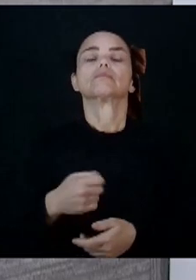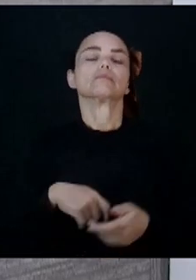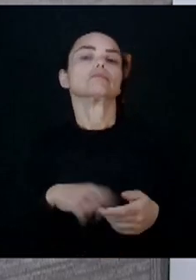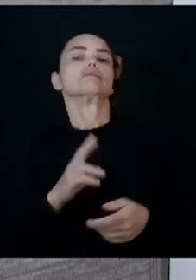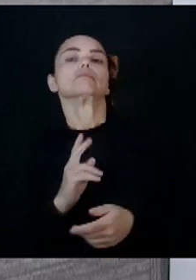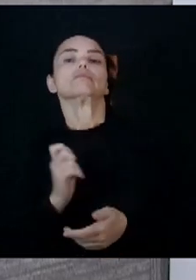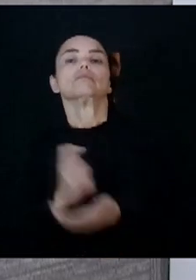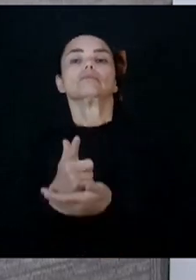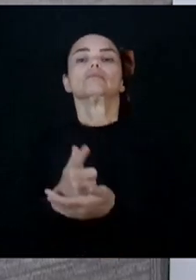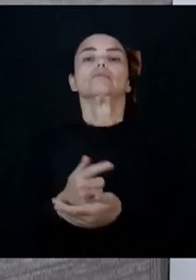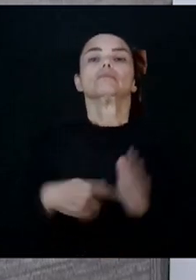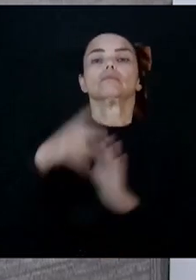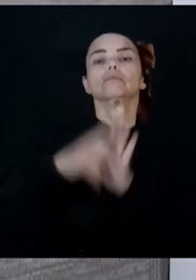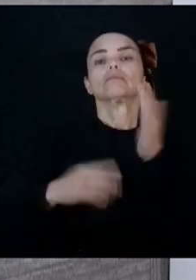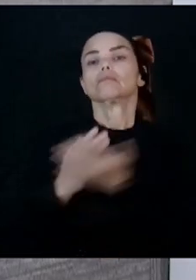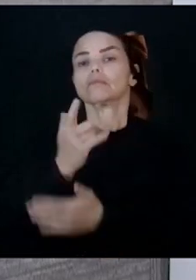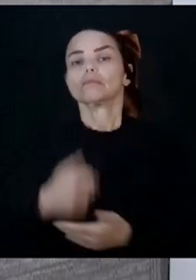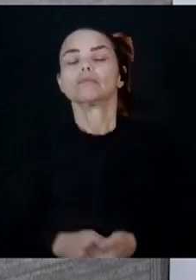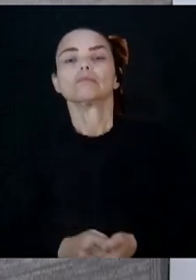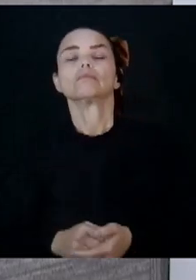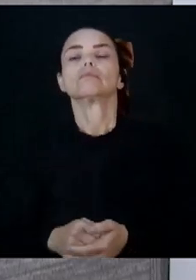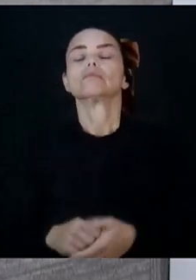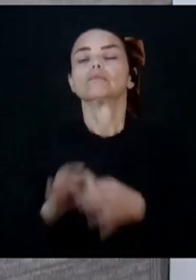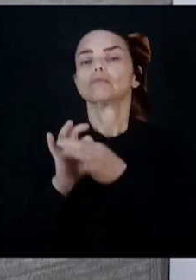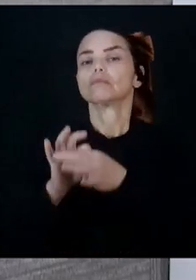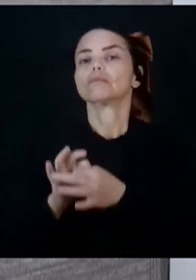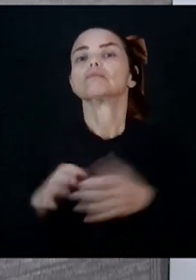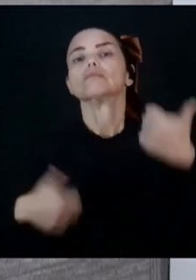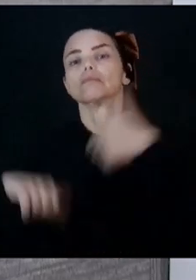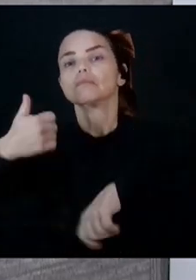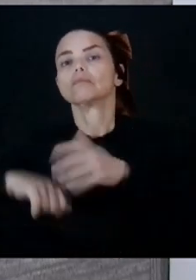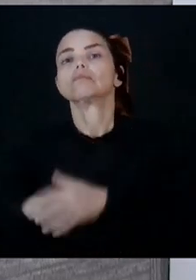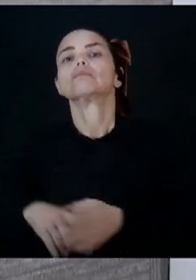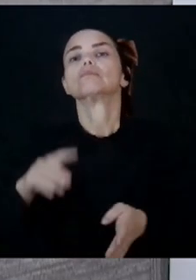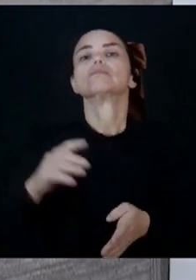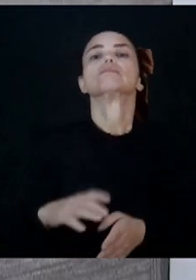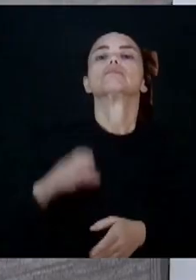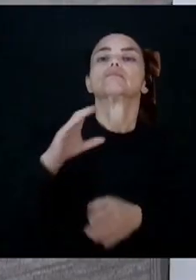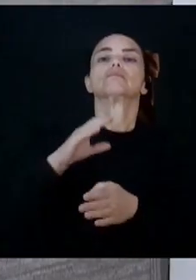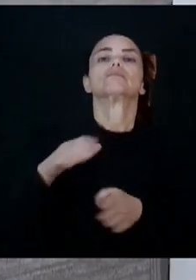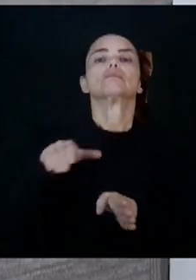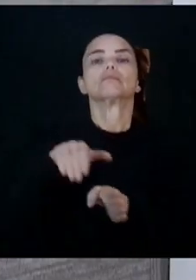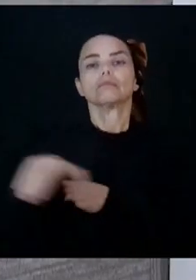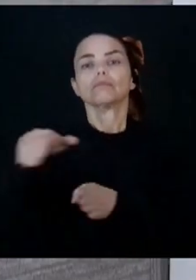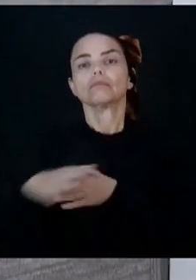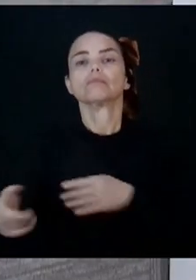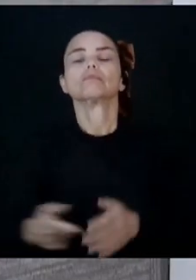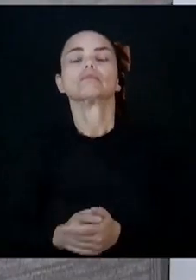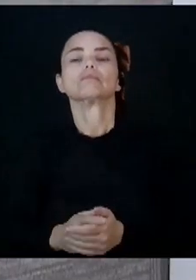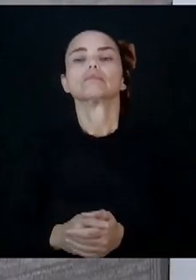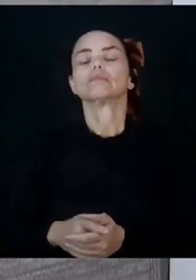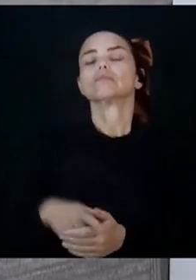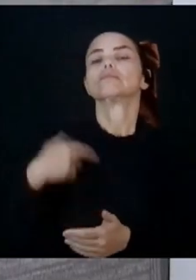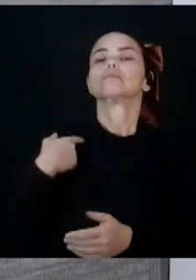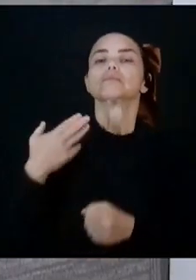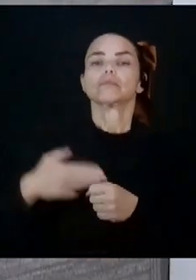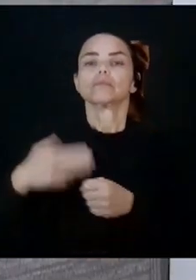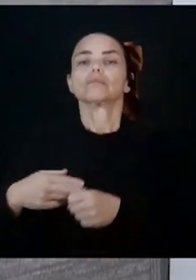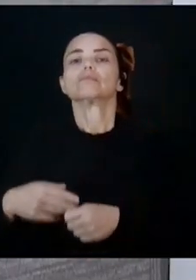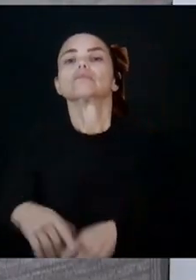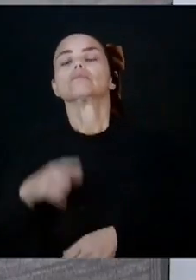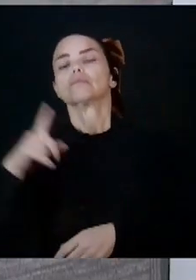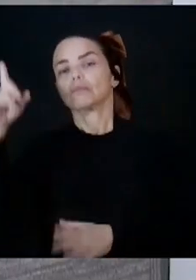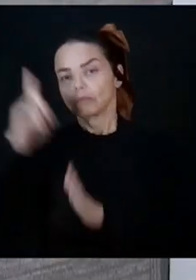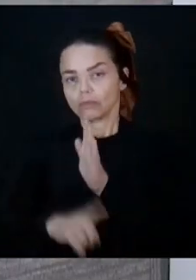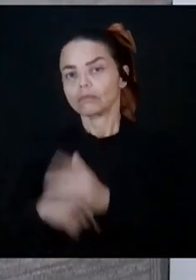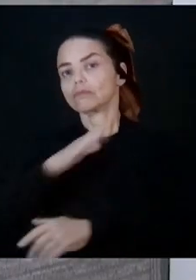projetos aprovados por deliberação do Conselho Municipal do Direito das Crianças e do Adolescente. Ela falou a respeito,